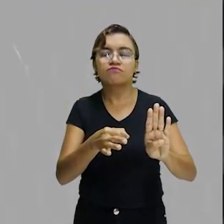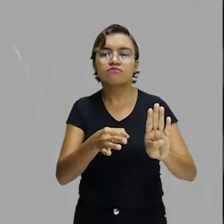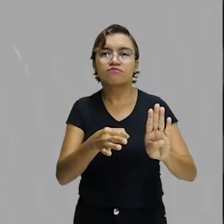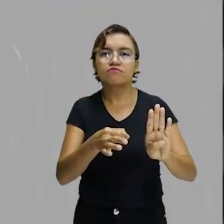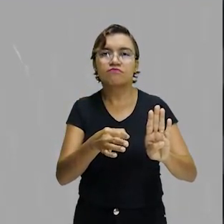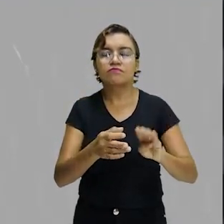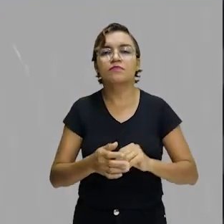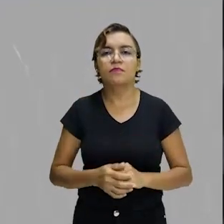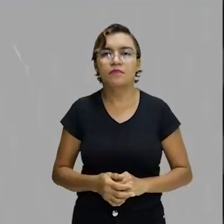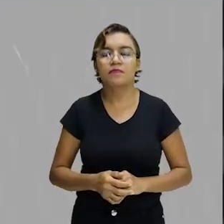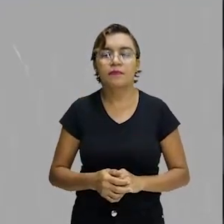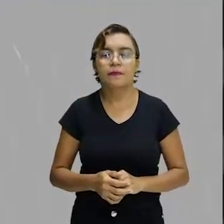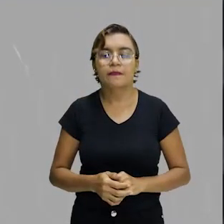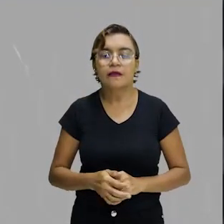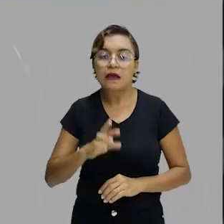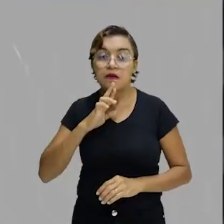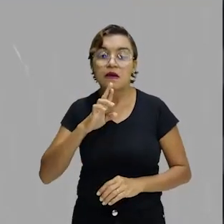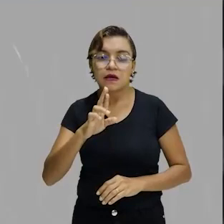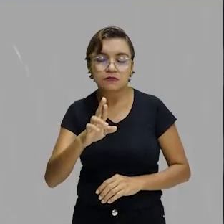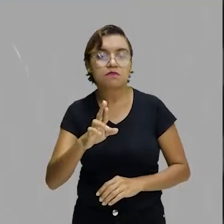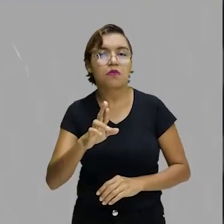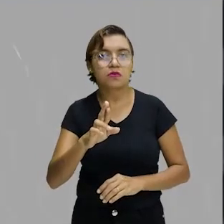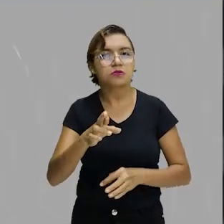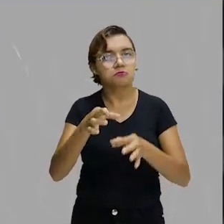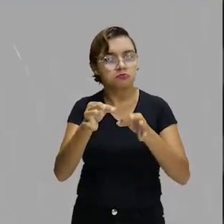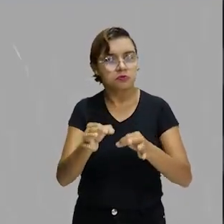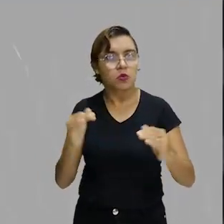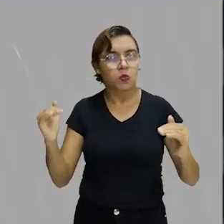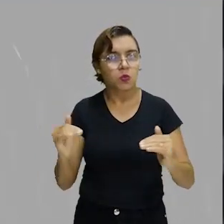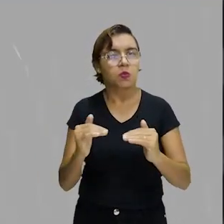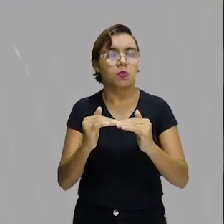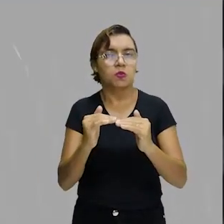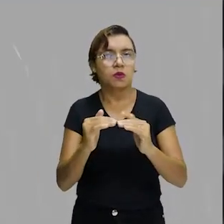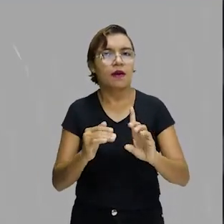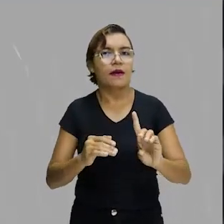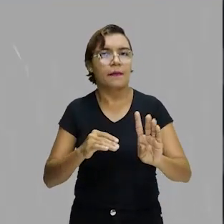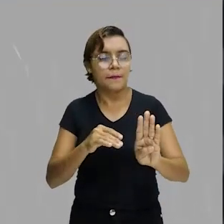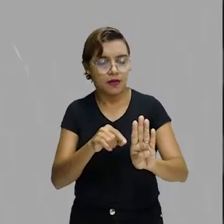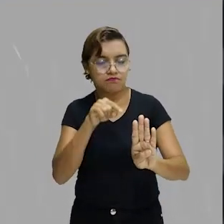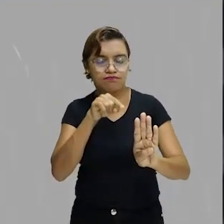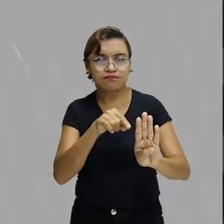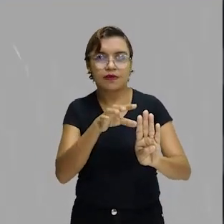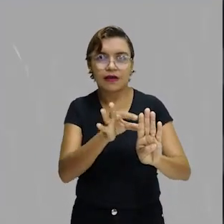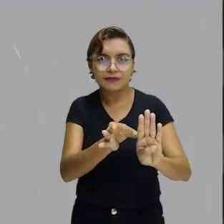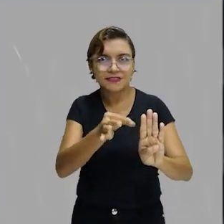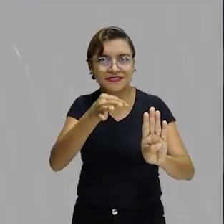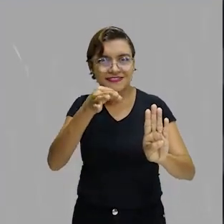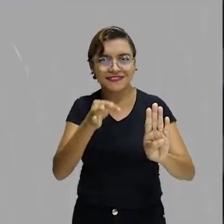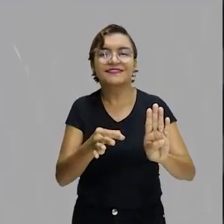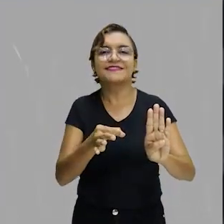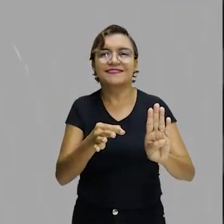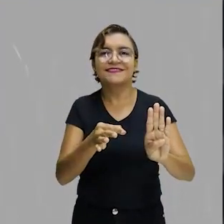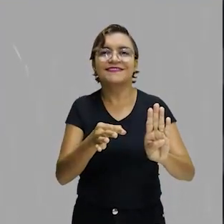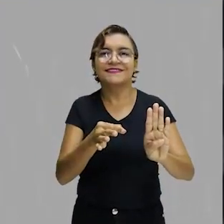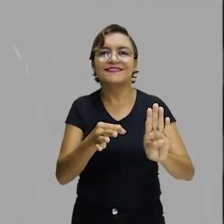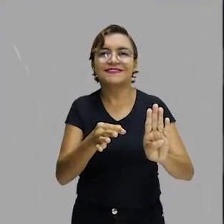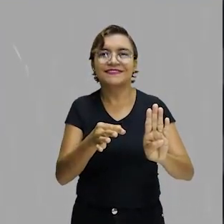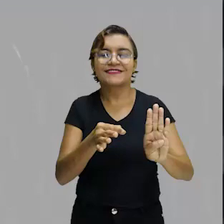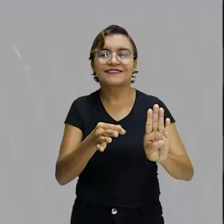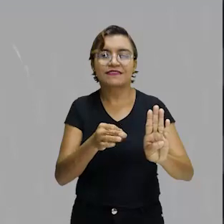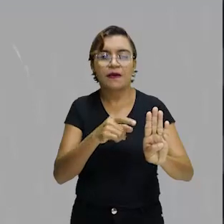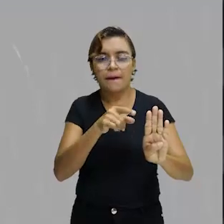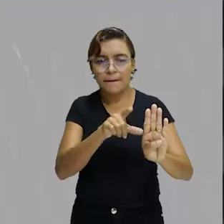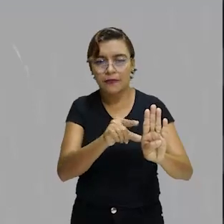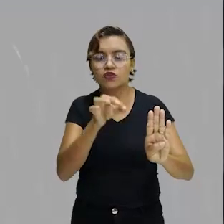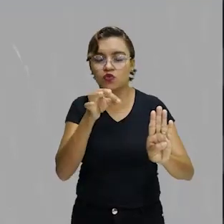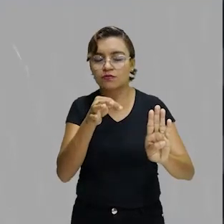e como alternativa que responde à questão. Então, marque para você aí letra B de bola, correto? Marque